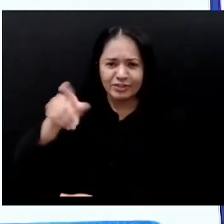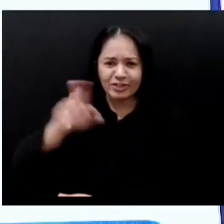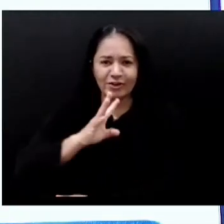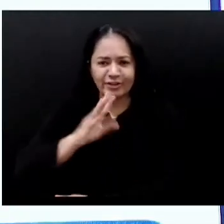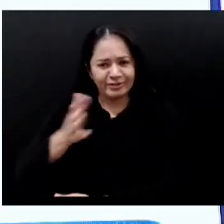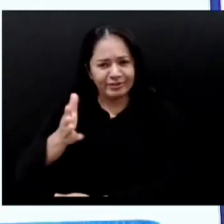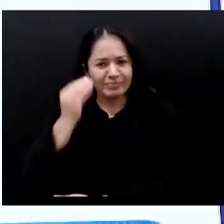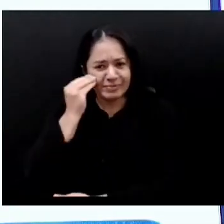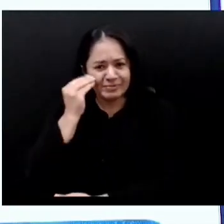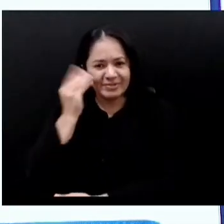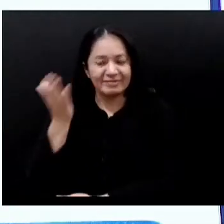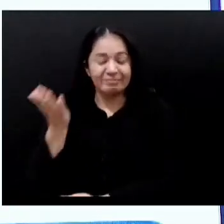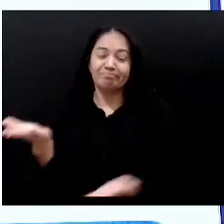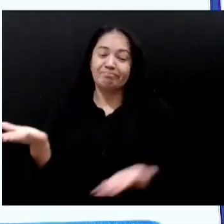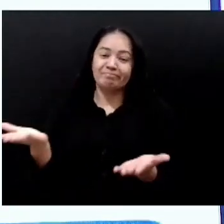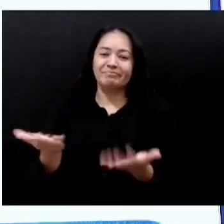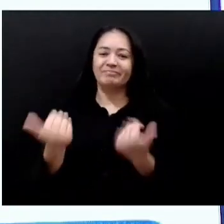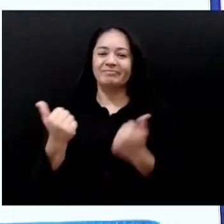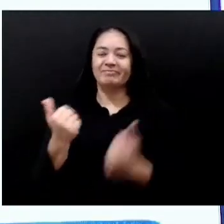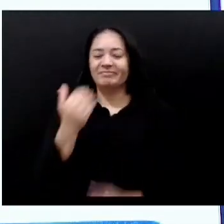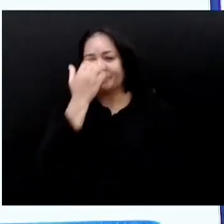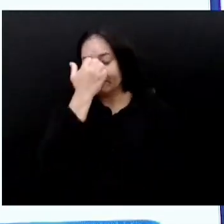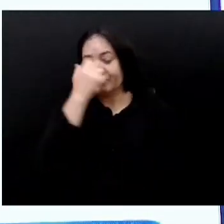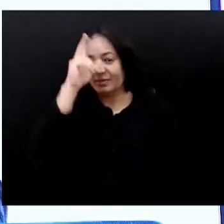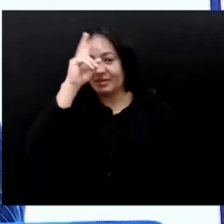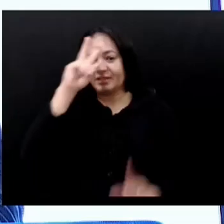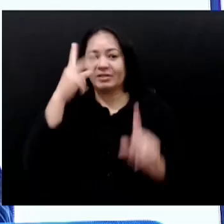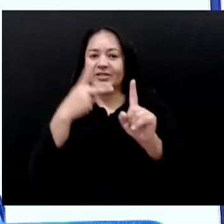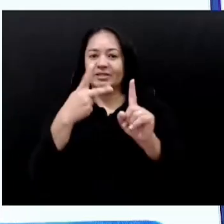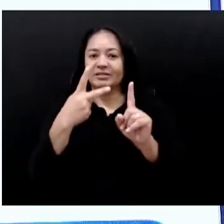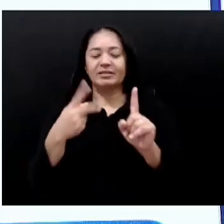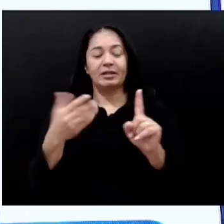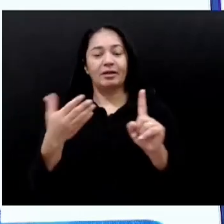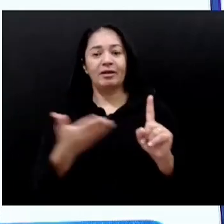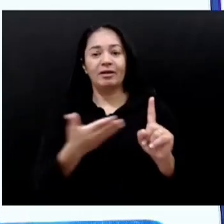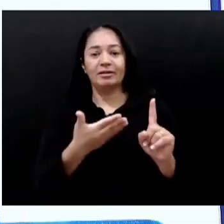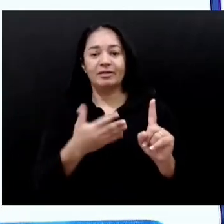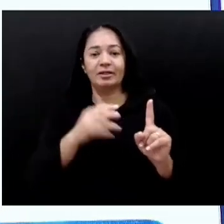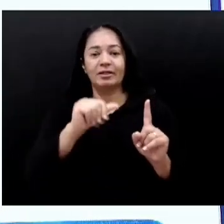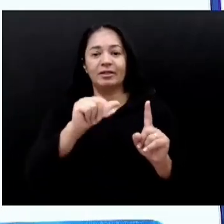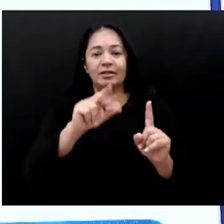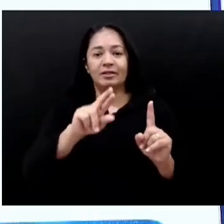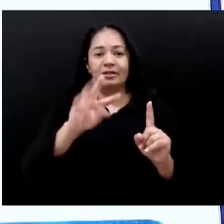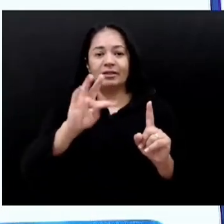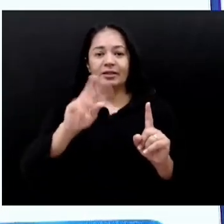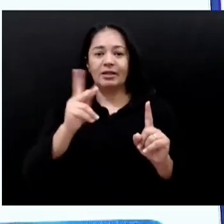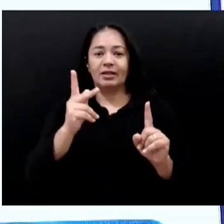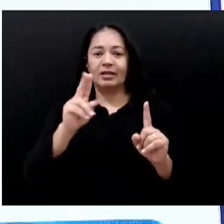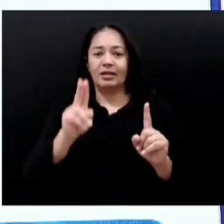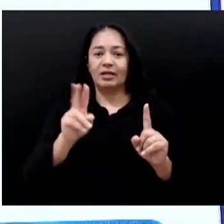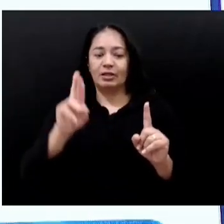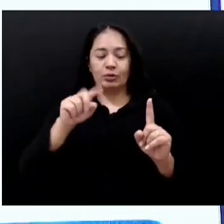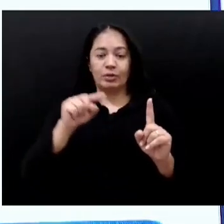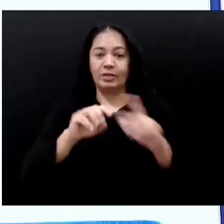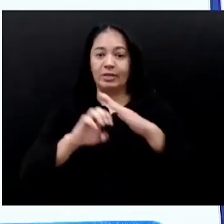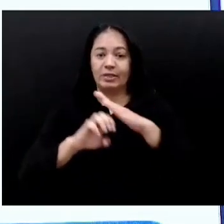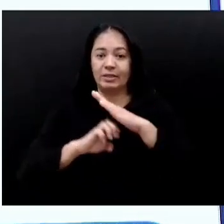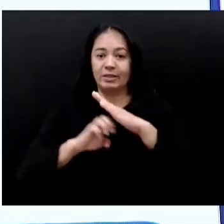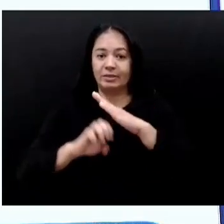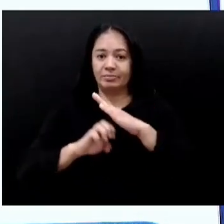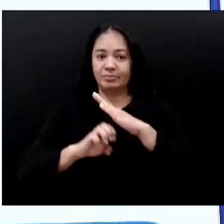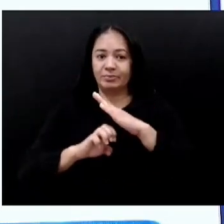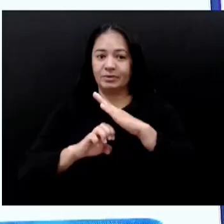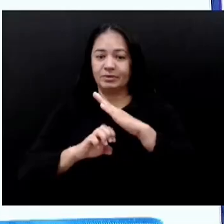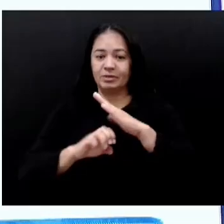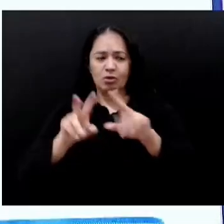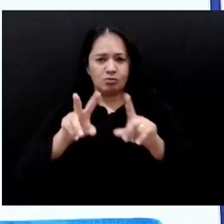Então vamos lá, falar um pouco dele. Olha, o Arthur Flose é um empresário visionário que tem se